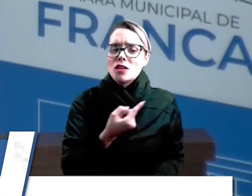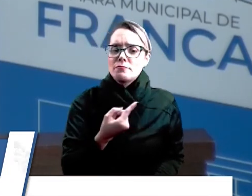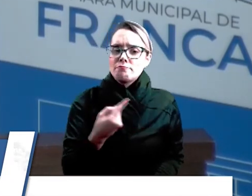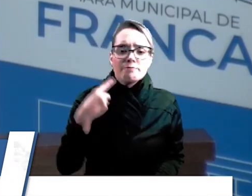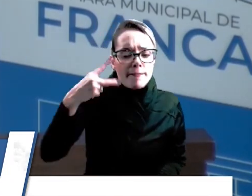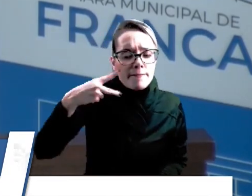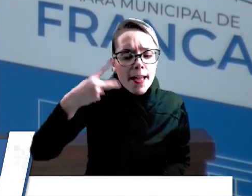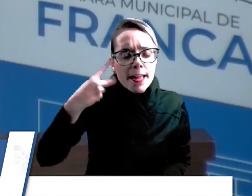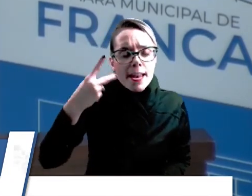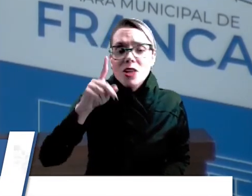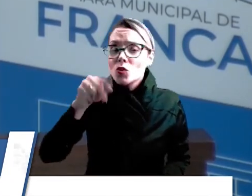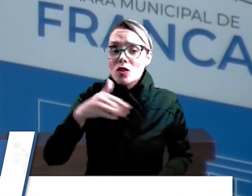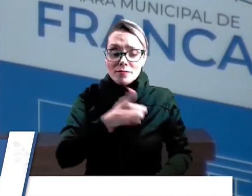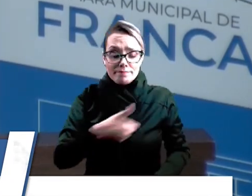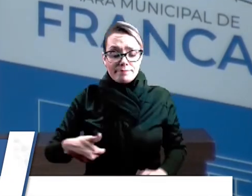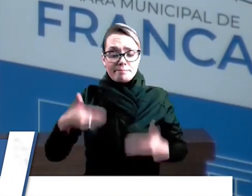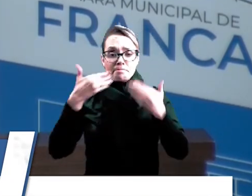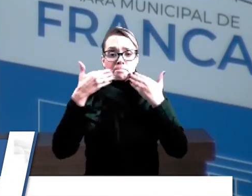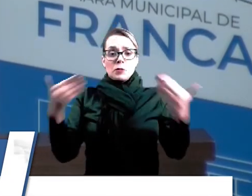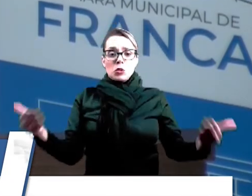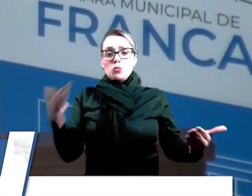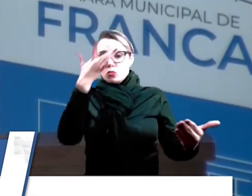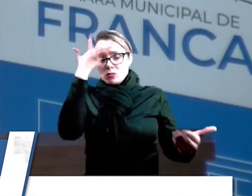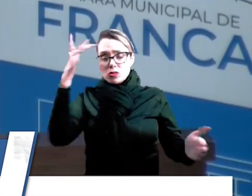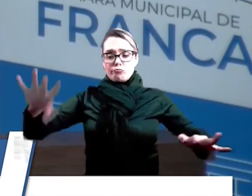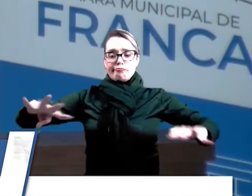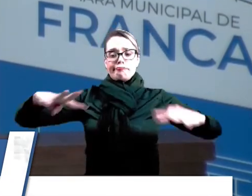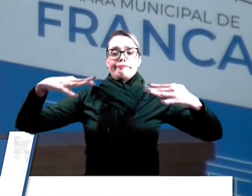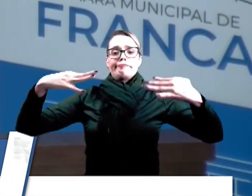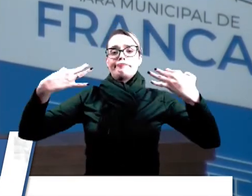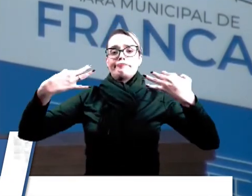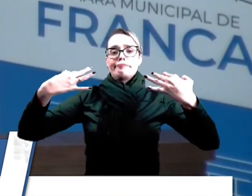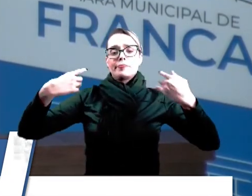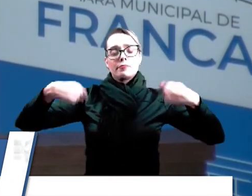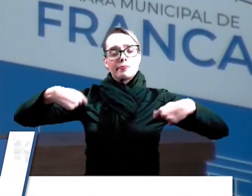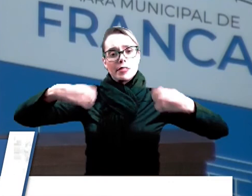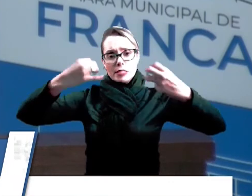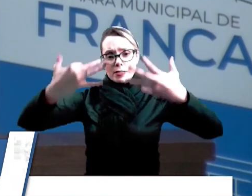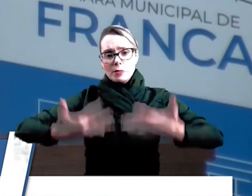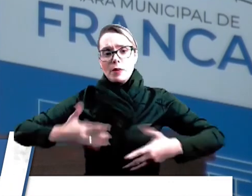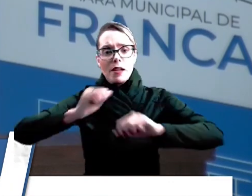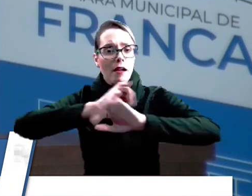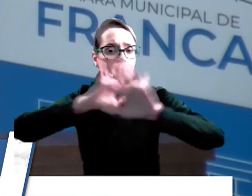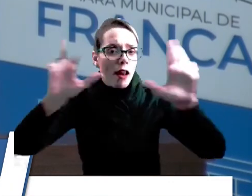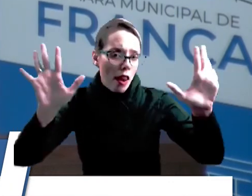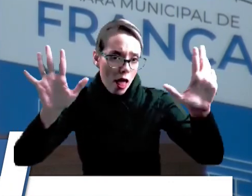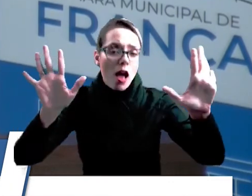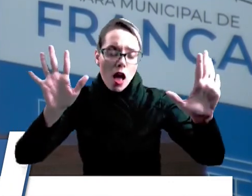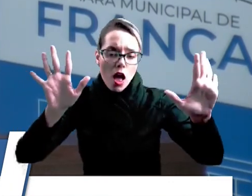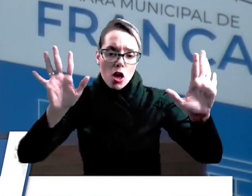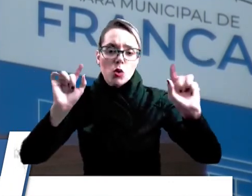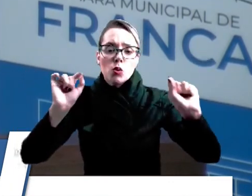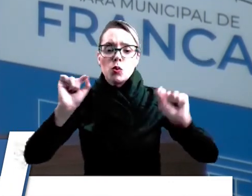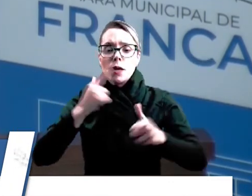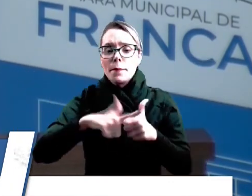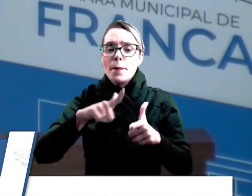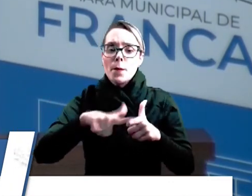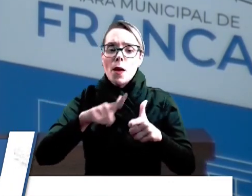que deixar claro como é que é as situações.